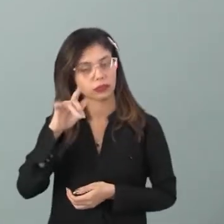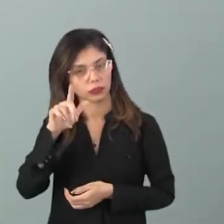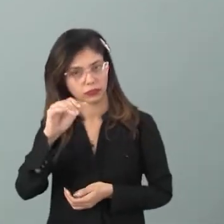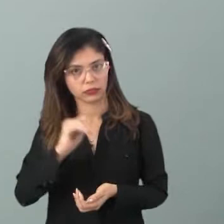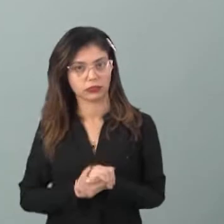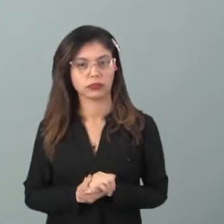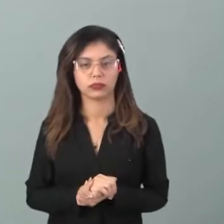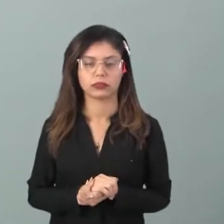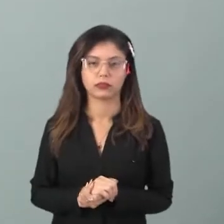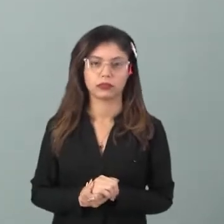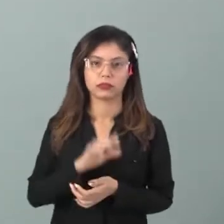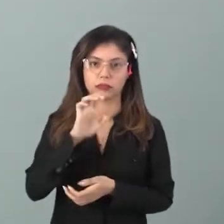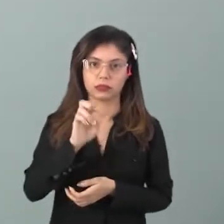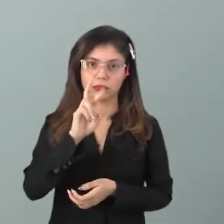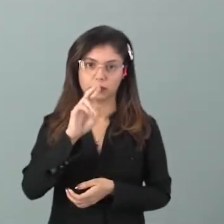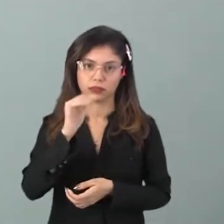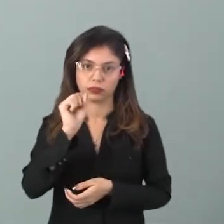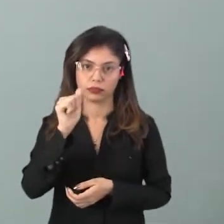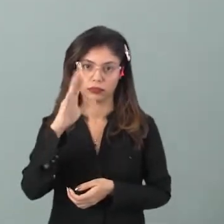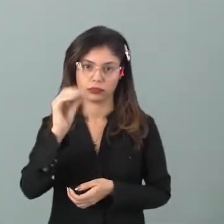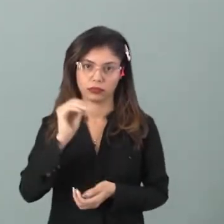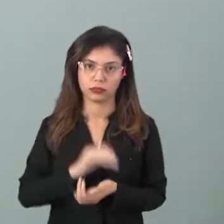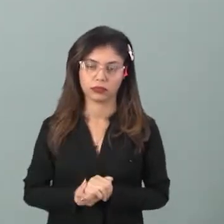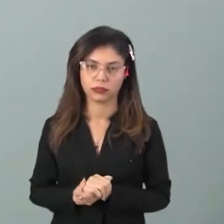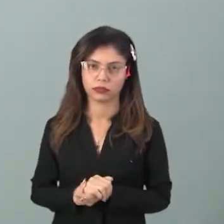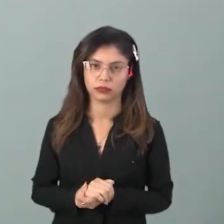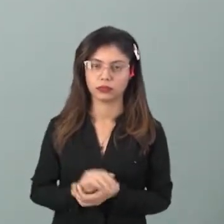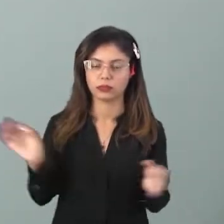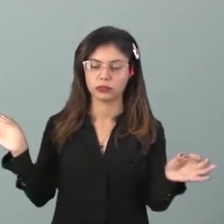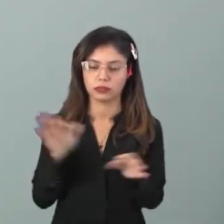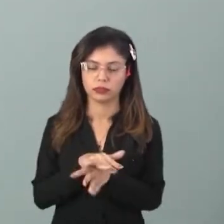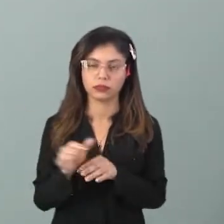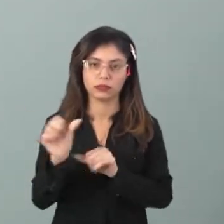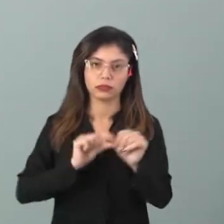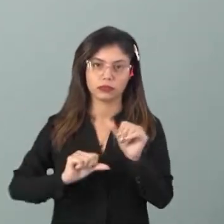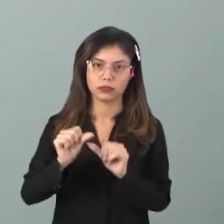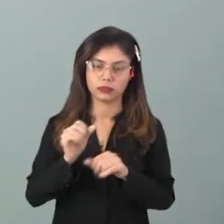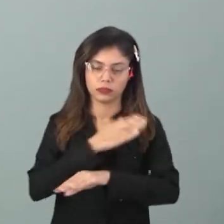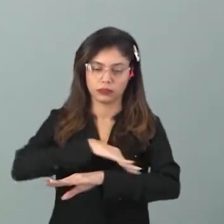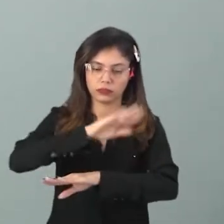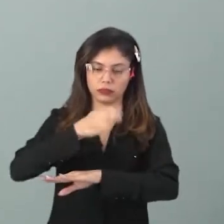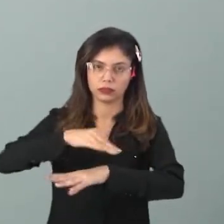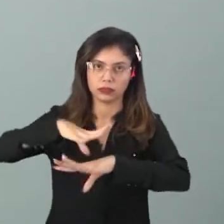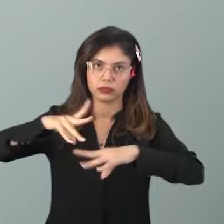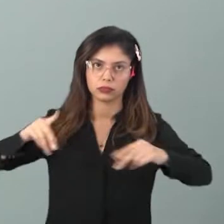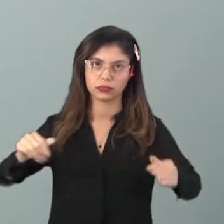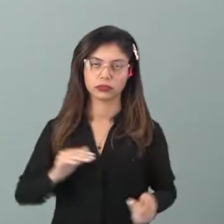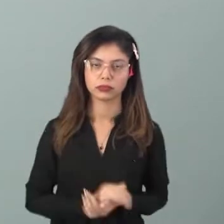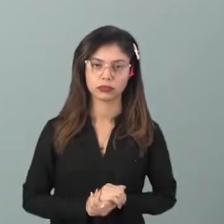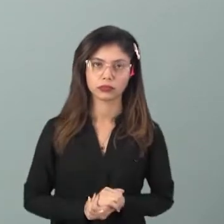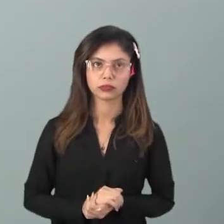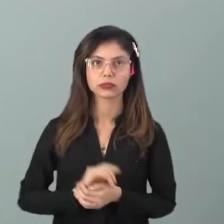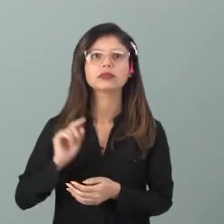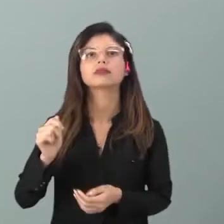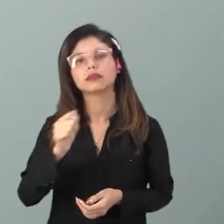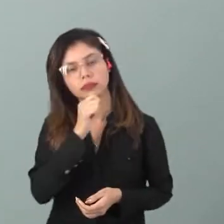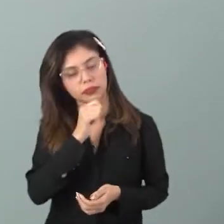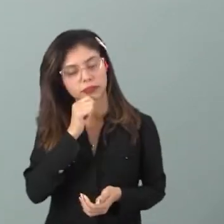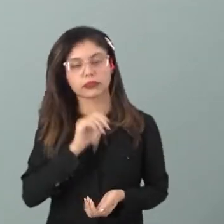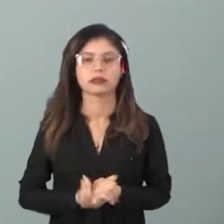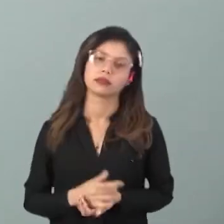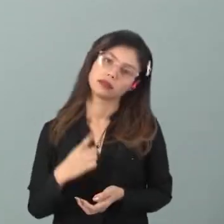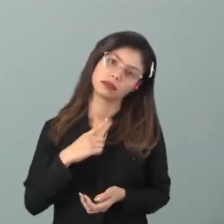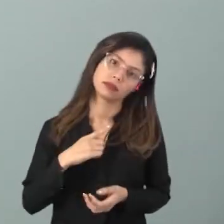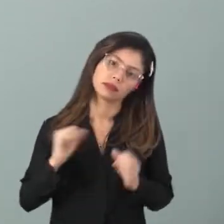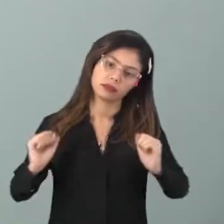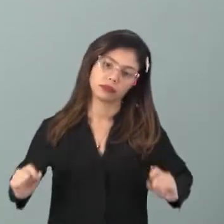e também a erosão, que vão acabar resultando em uma alteração no relevo terrestre. E aí a gente vai ter as